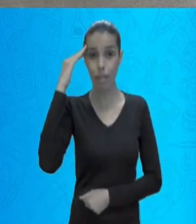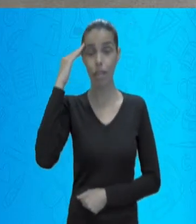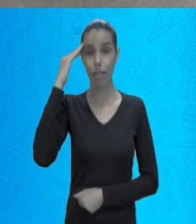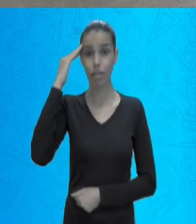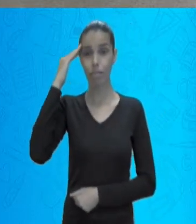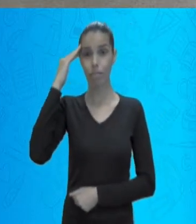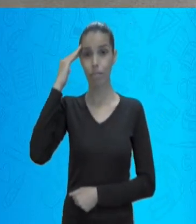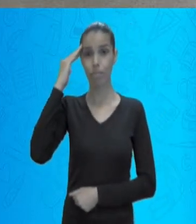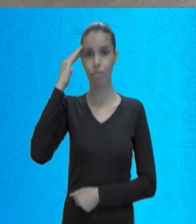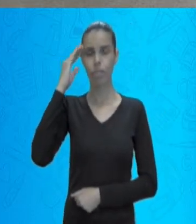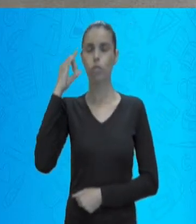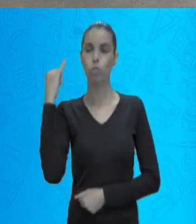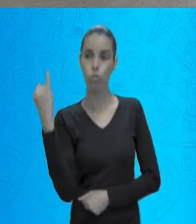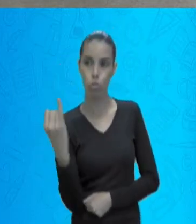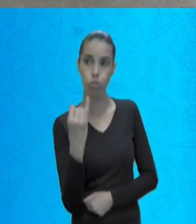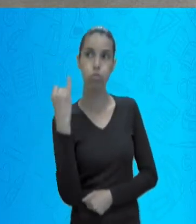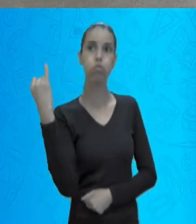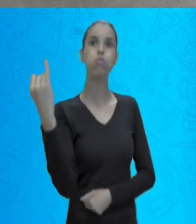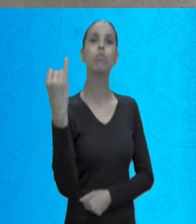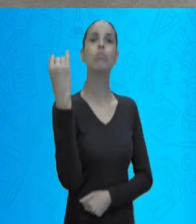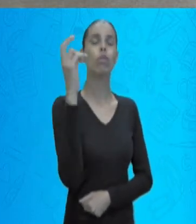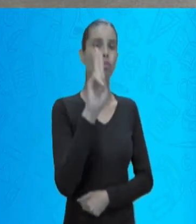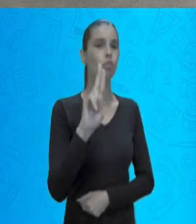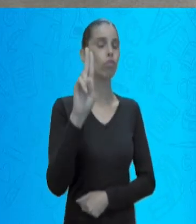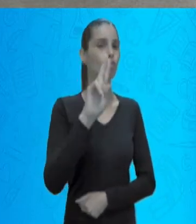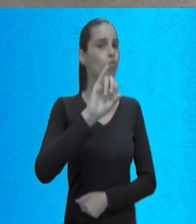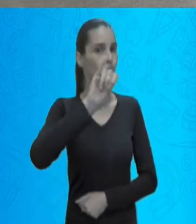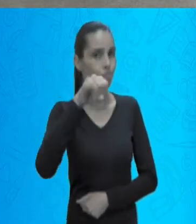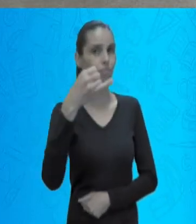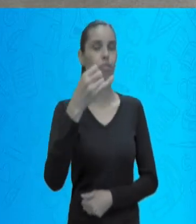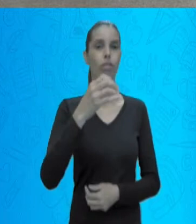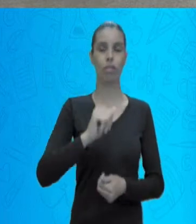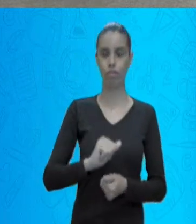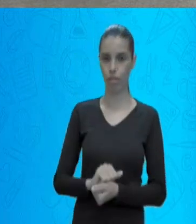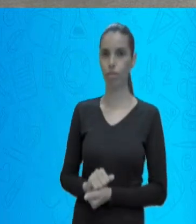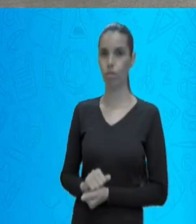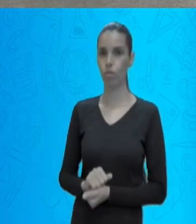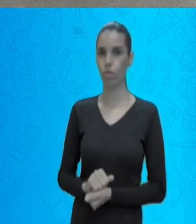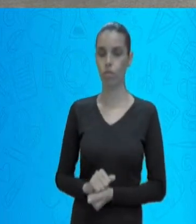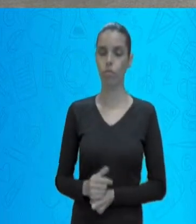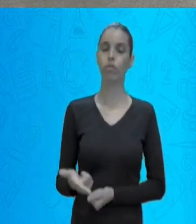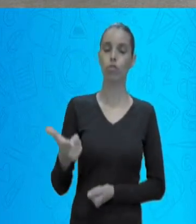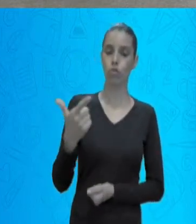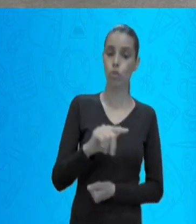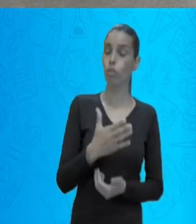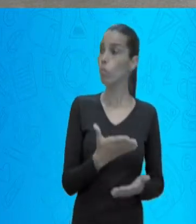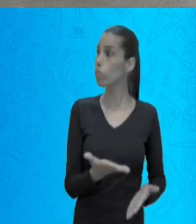pausa, aqui sim teve. Então, vamos ler essa novamente. Mãe, só tem uma.